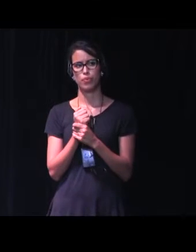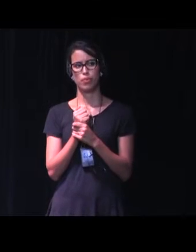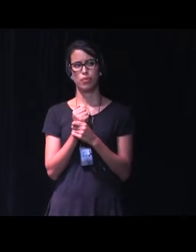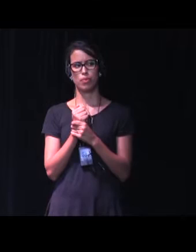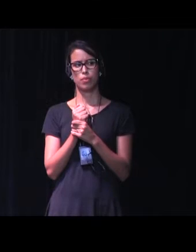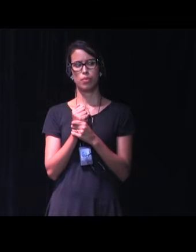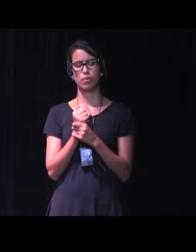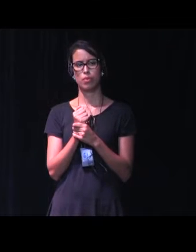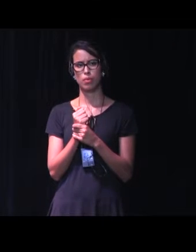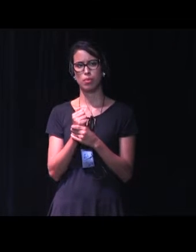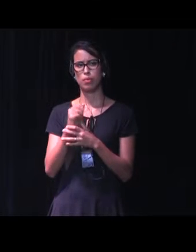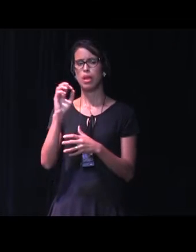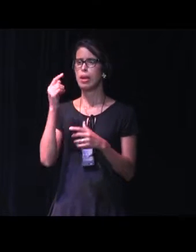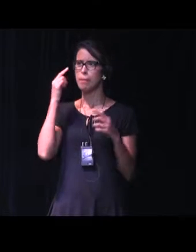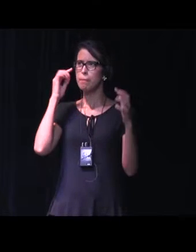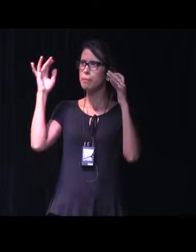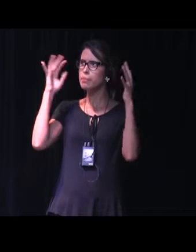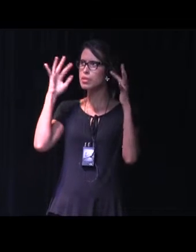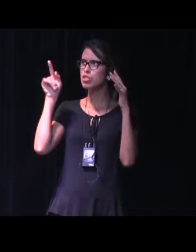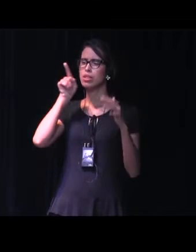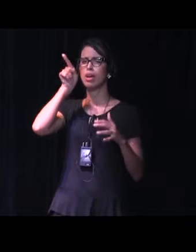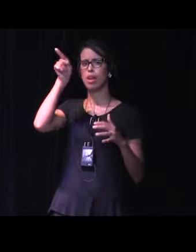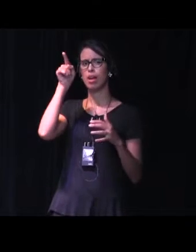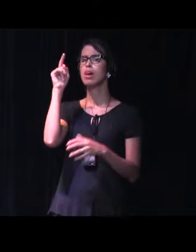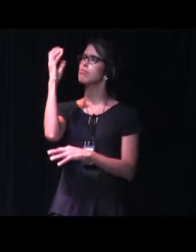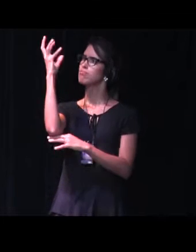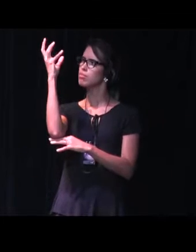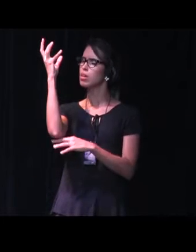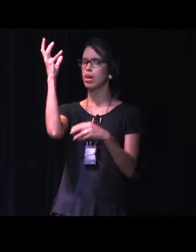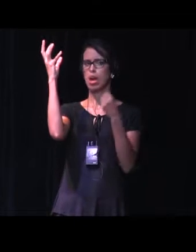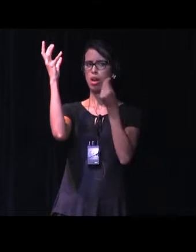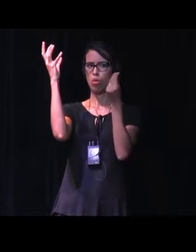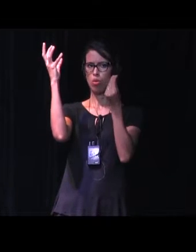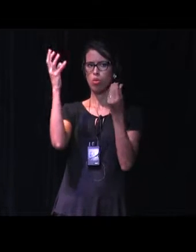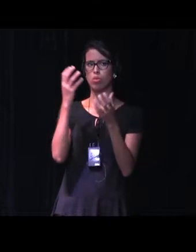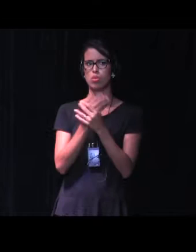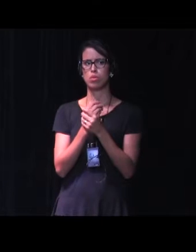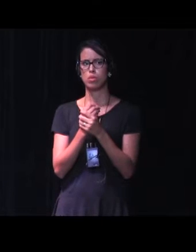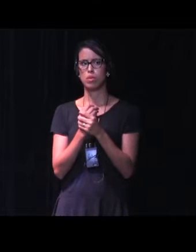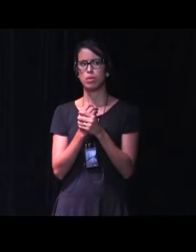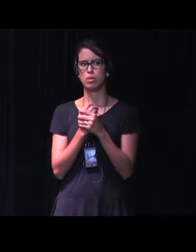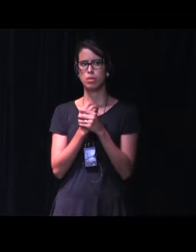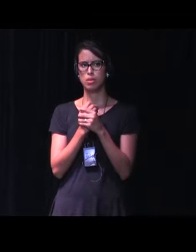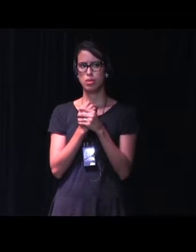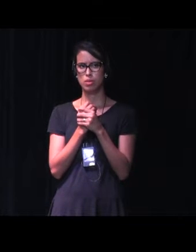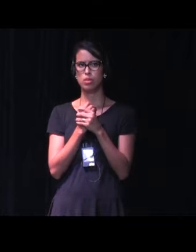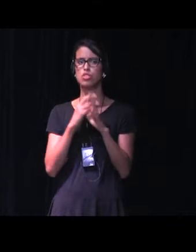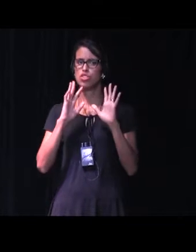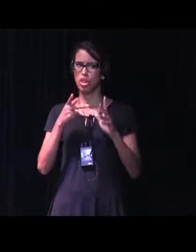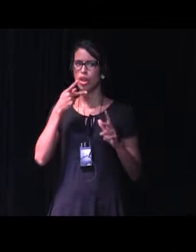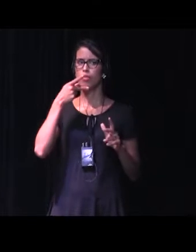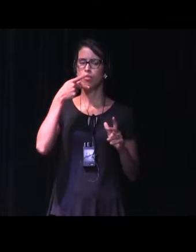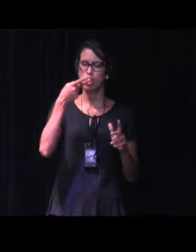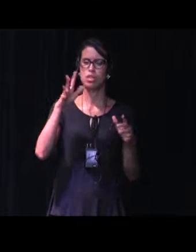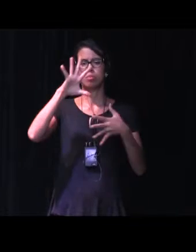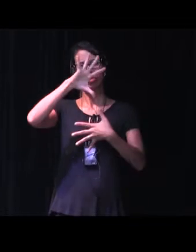Aí se questiona a tipologia. Repensá-la é mais importante do que a formalidade de per se.